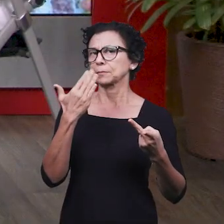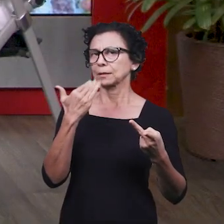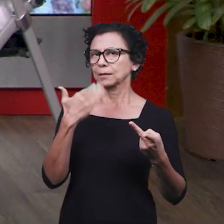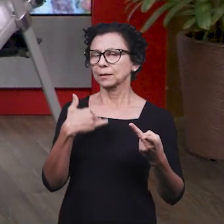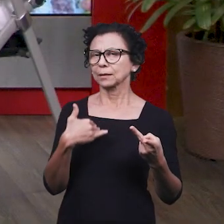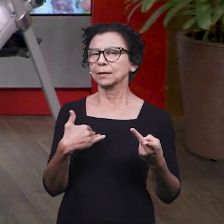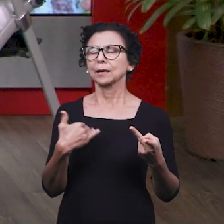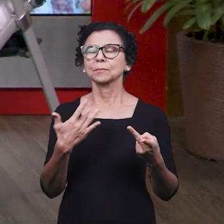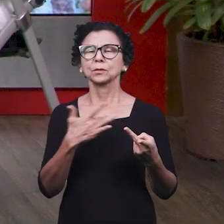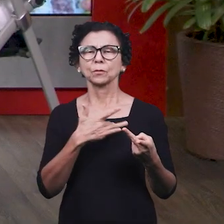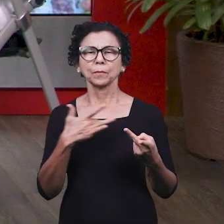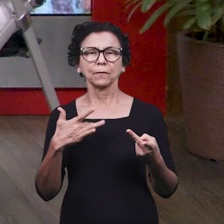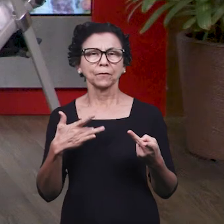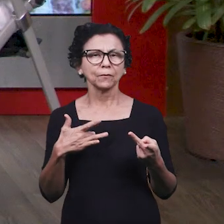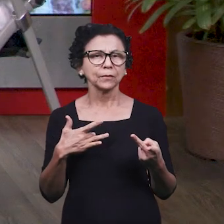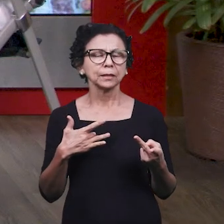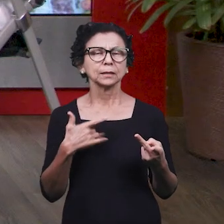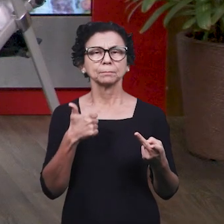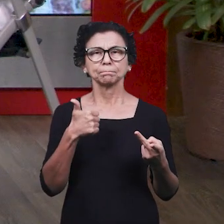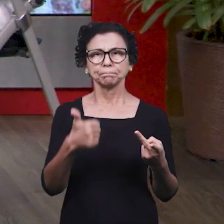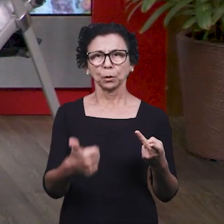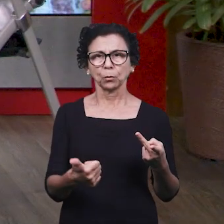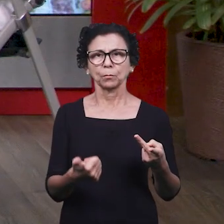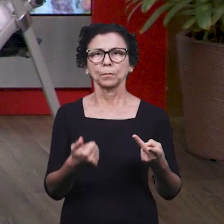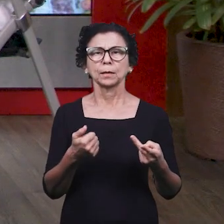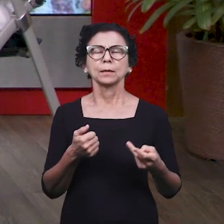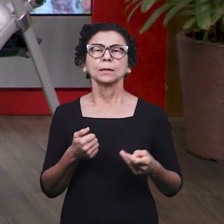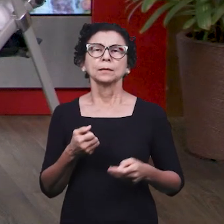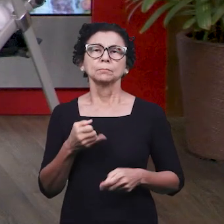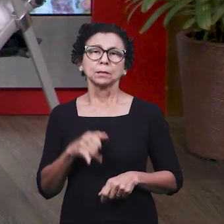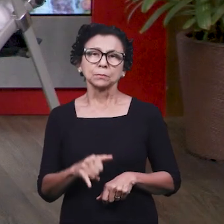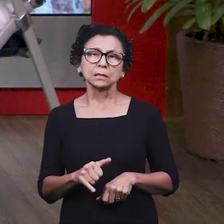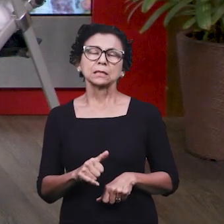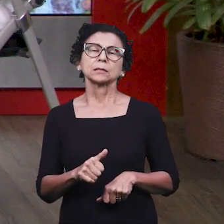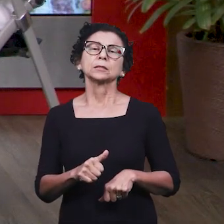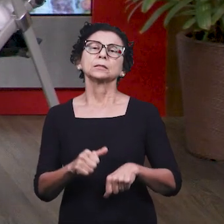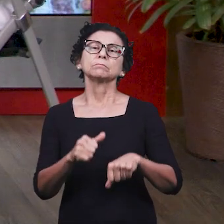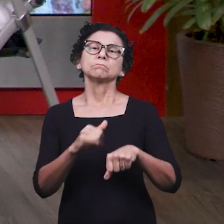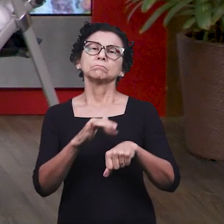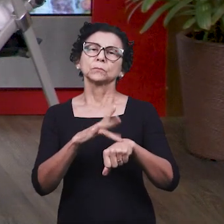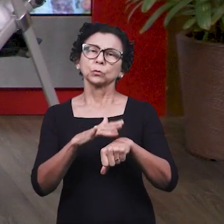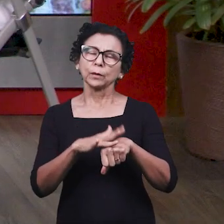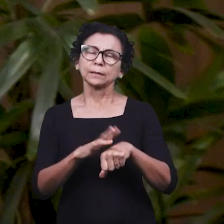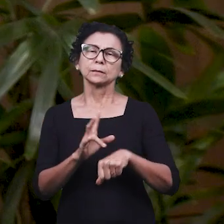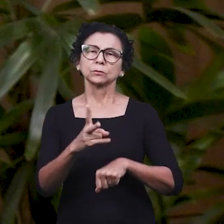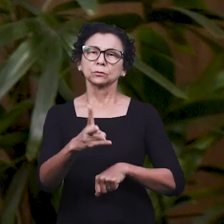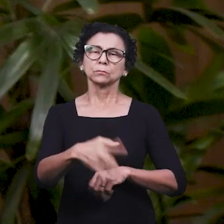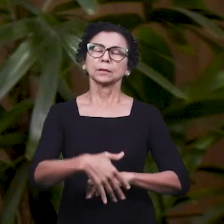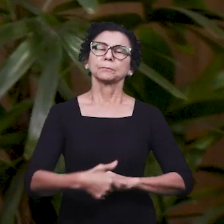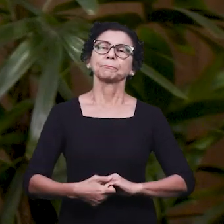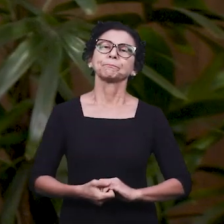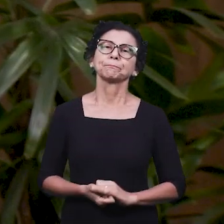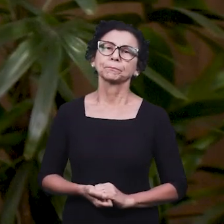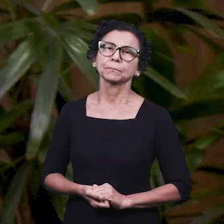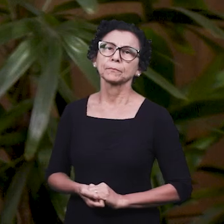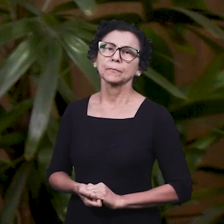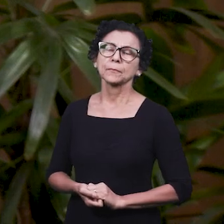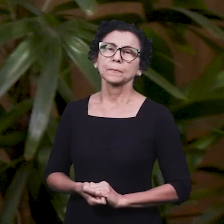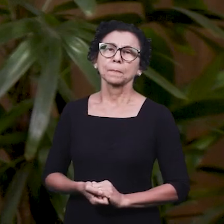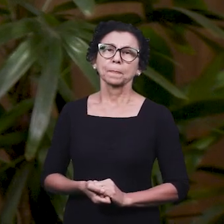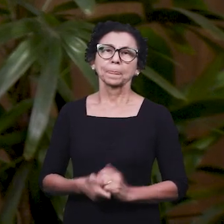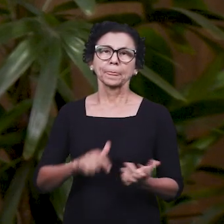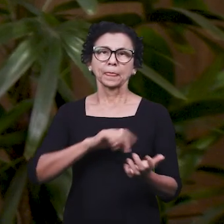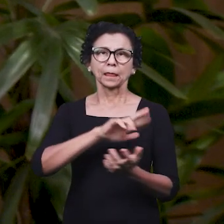vida saudável, mesmo possuindo a doença. É interessante, e sabemos que há diversos tipos